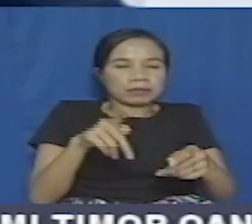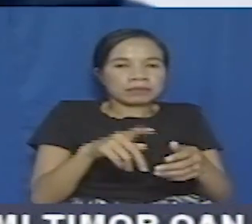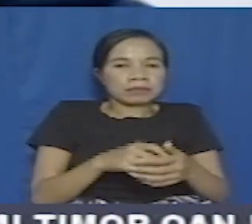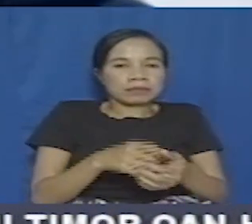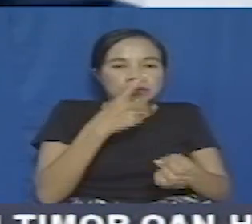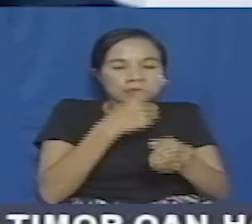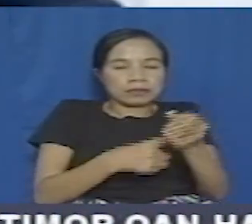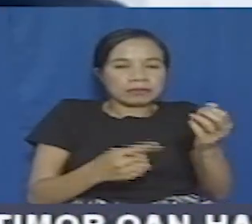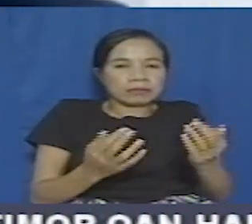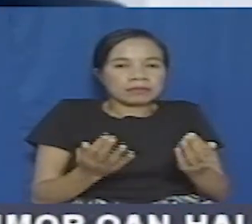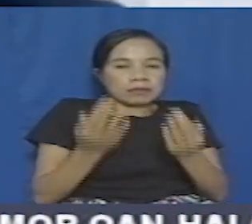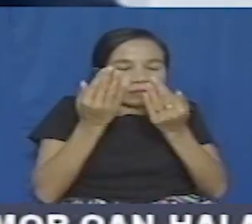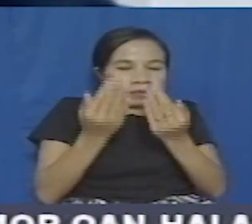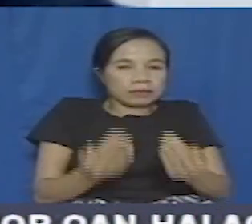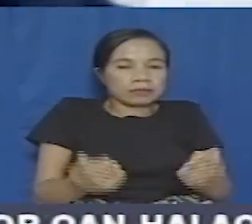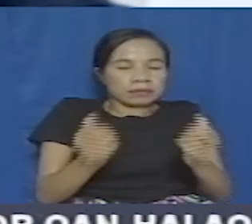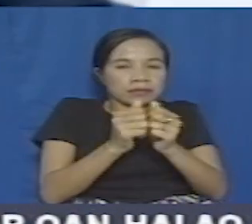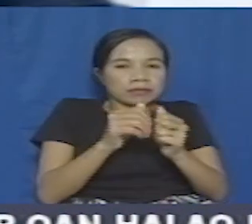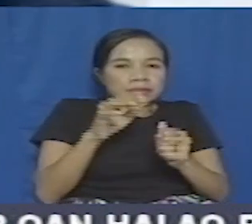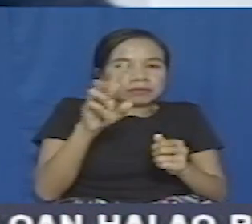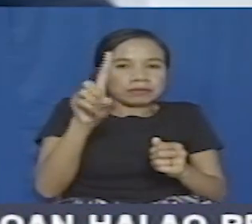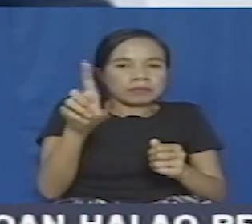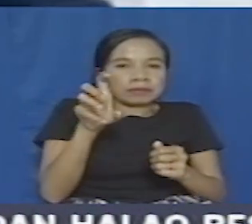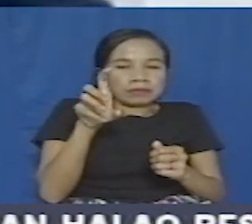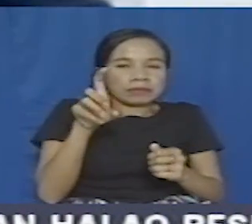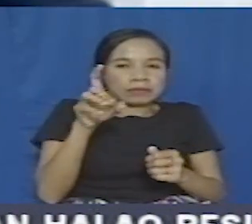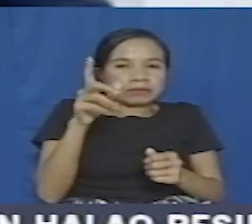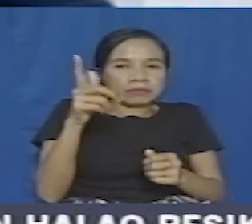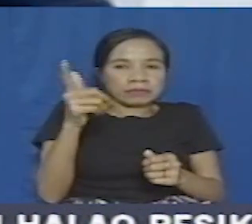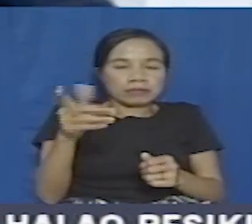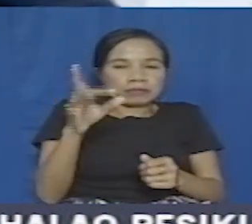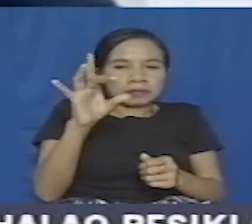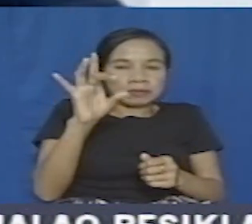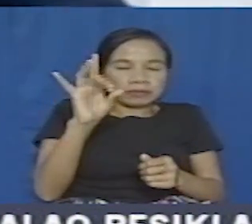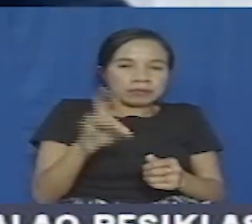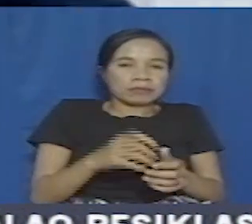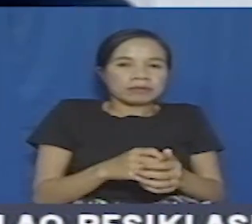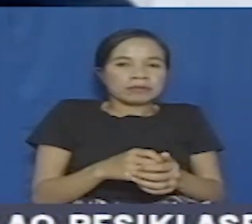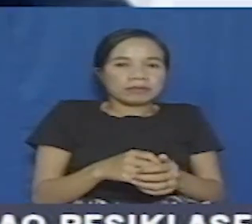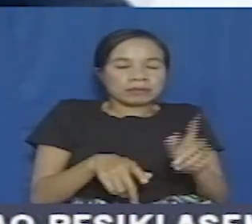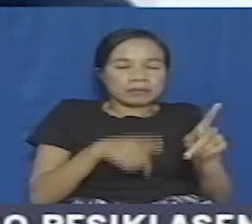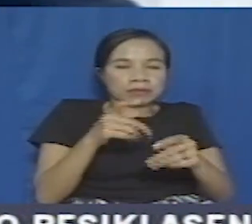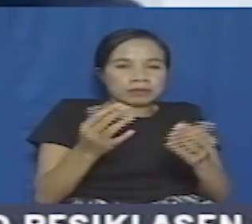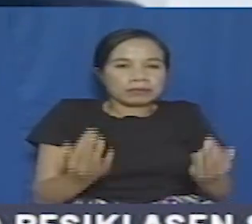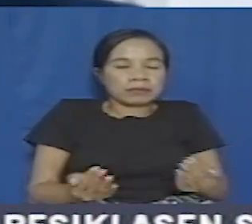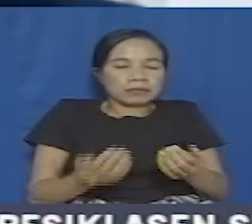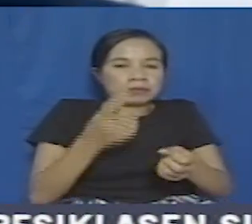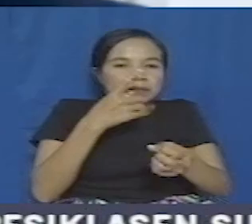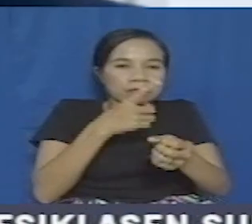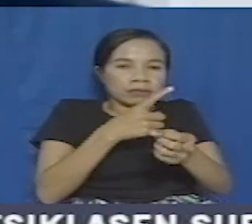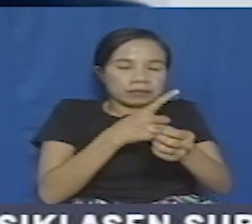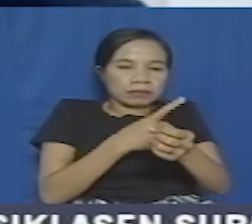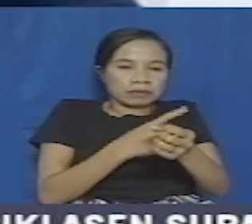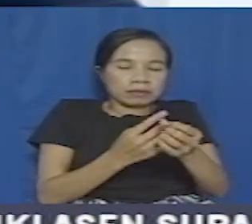kanek kaman hamutu 128 pessoas. É mecânico toda, né? Vem prejudicar tohar permanente